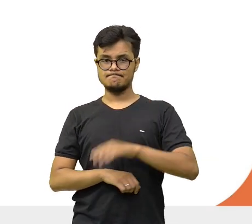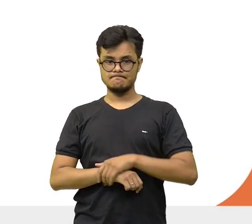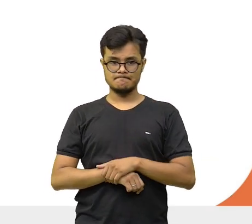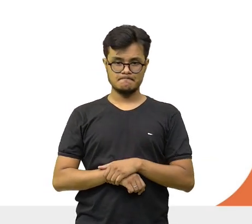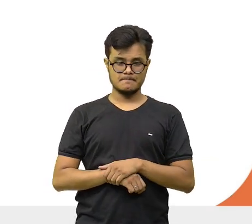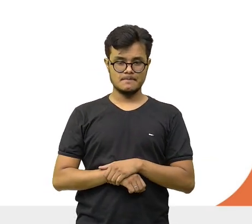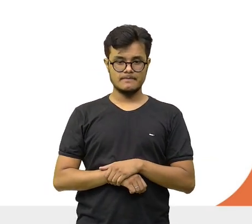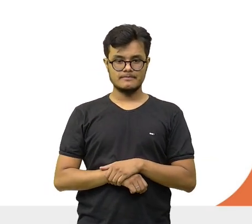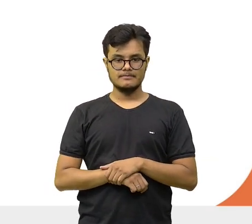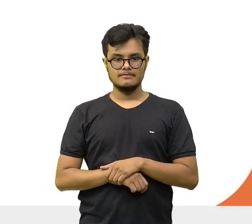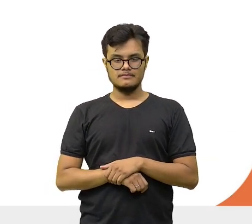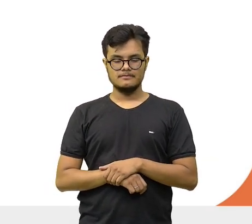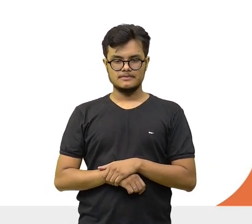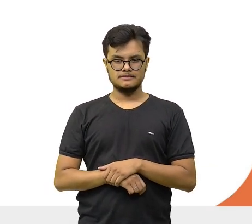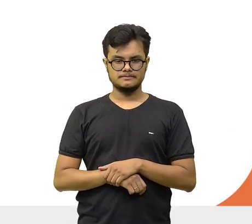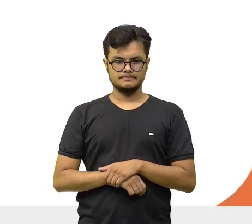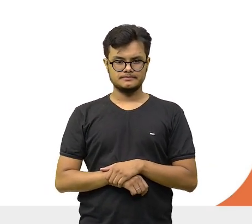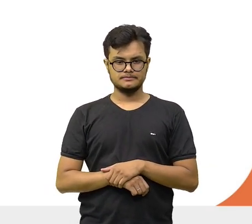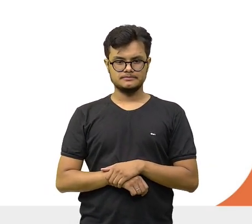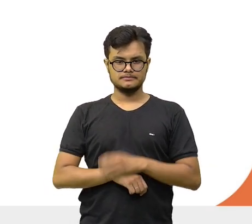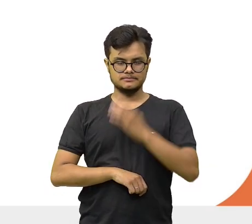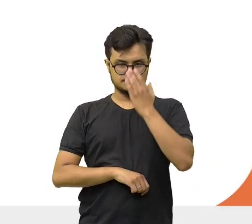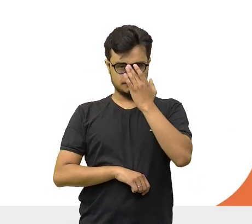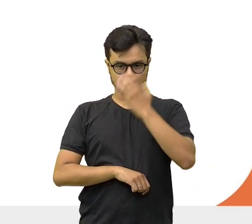igual à energia